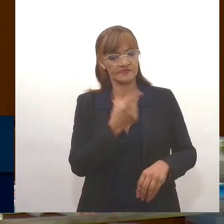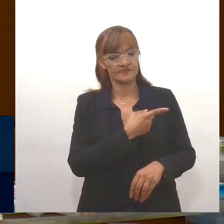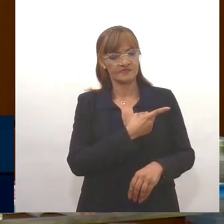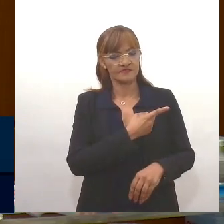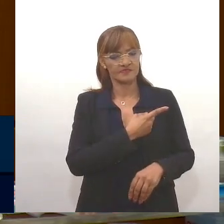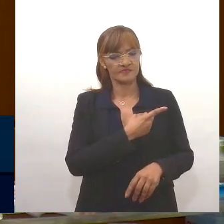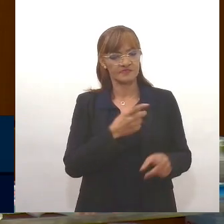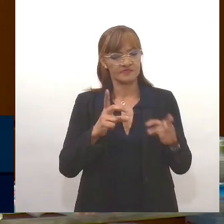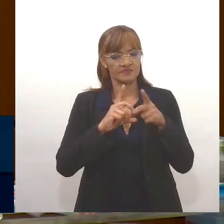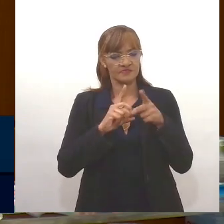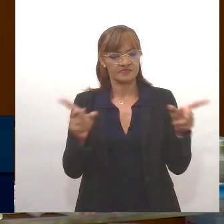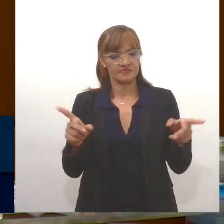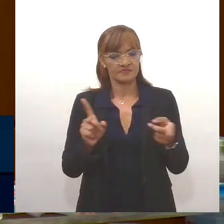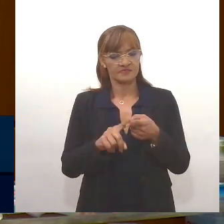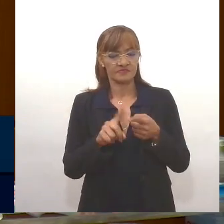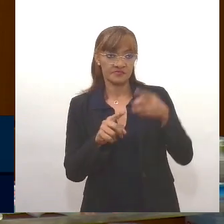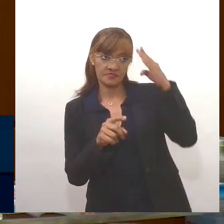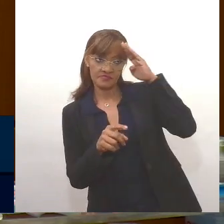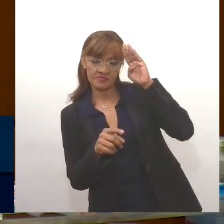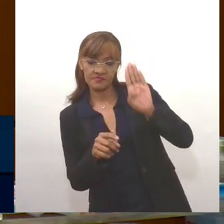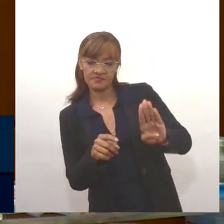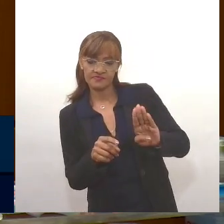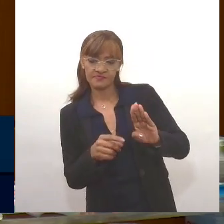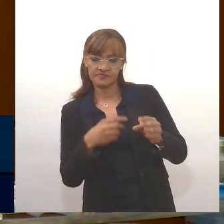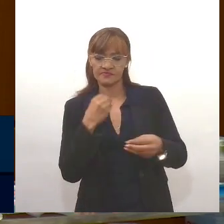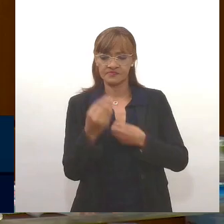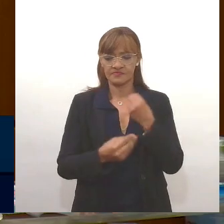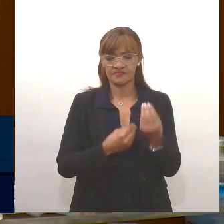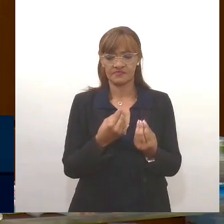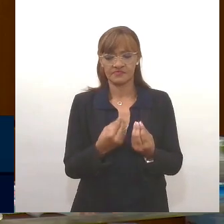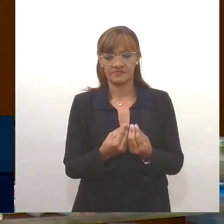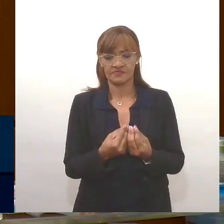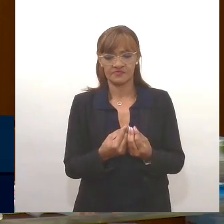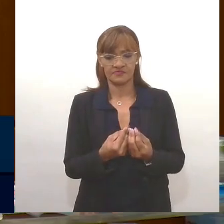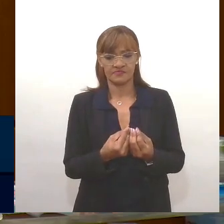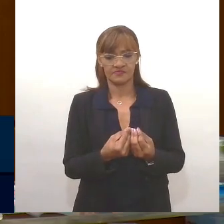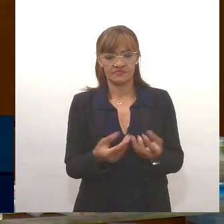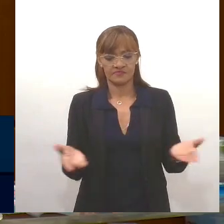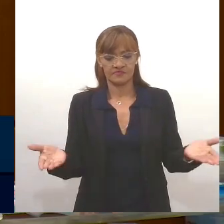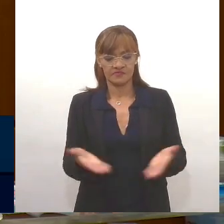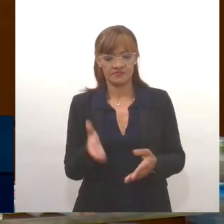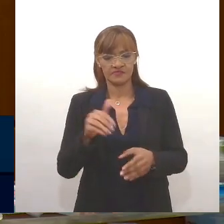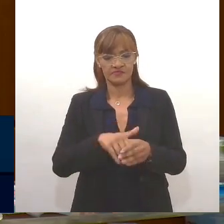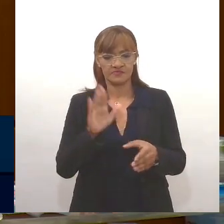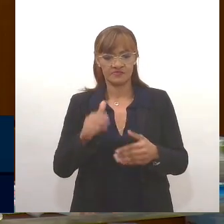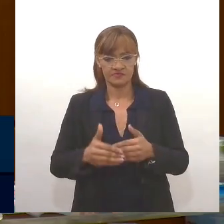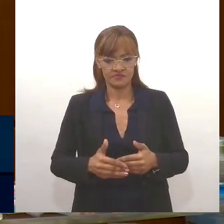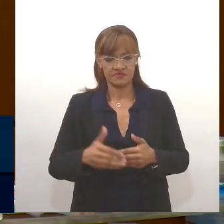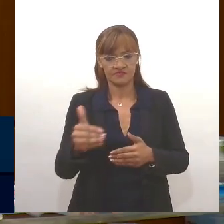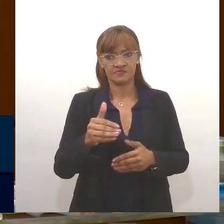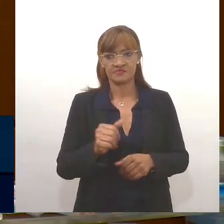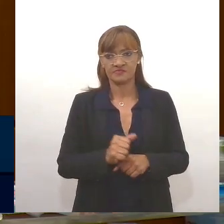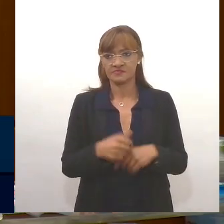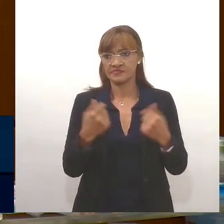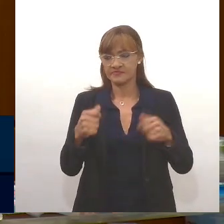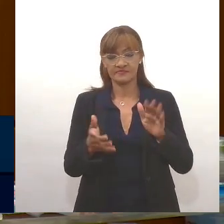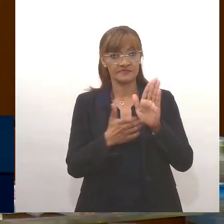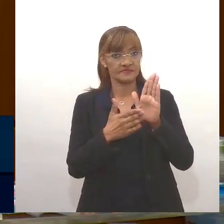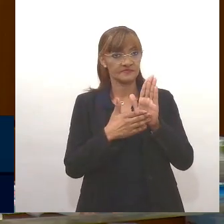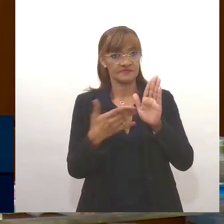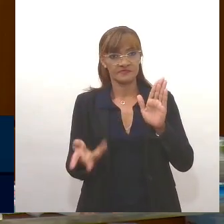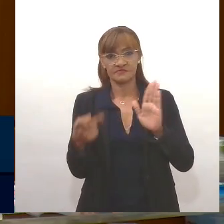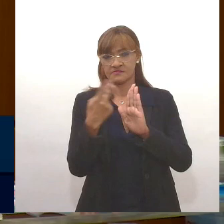prejudica o processo eleitoral que deve ser a partir de proposta de projeto político para as